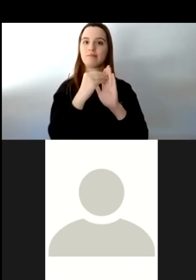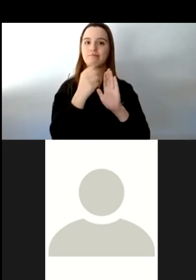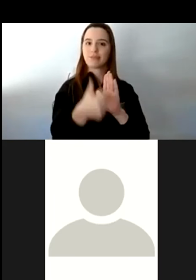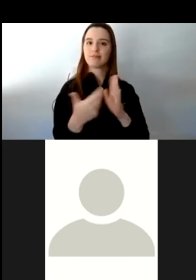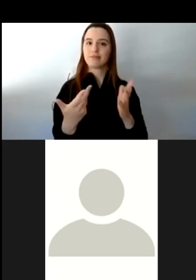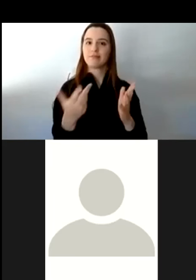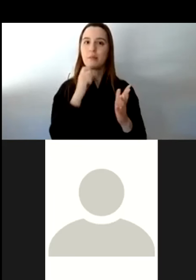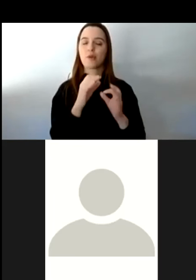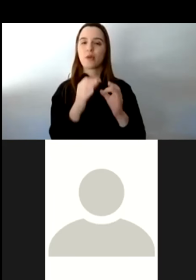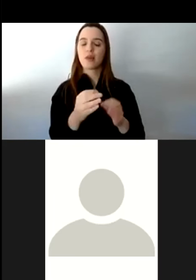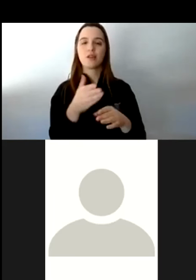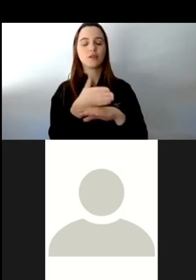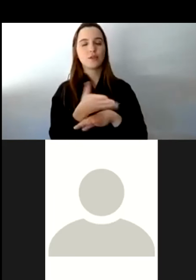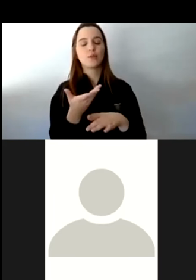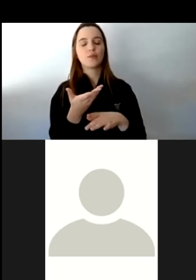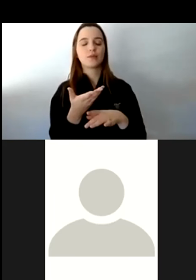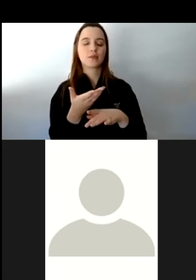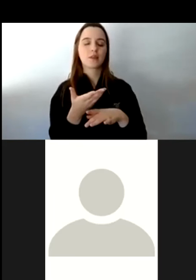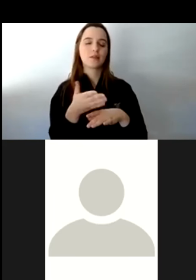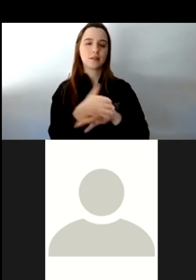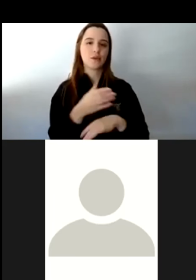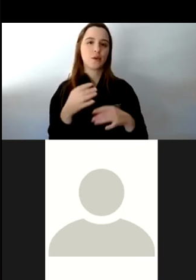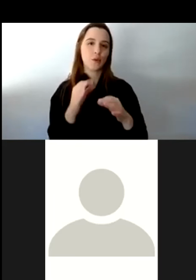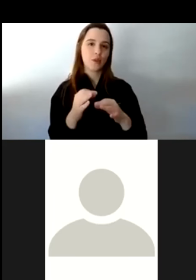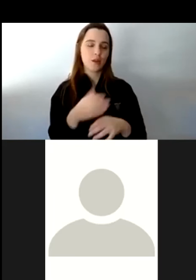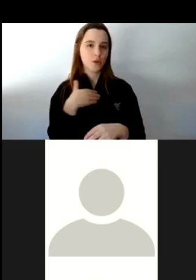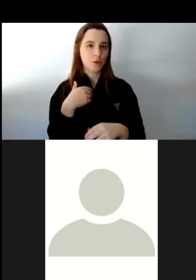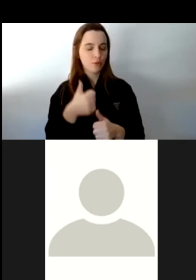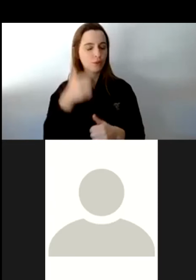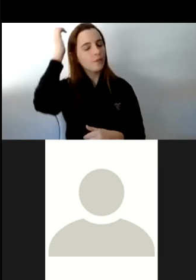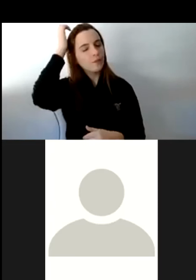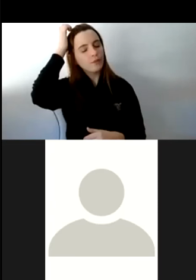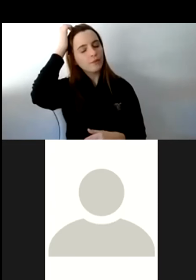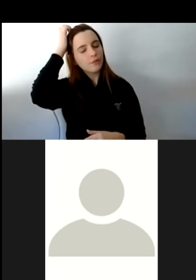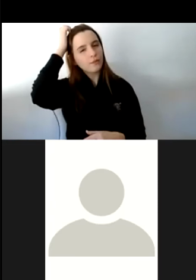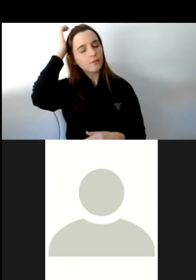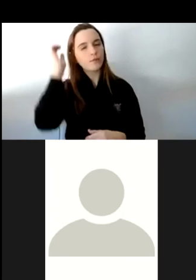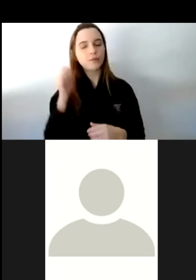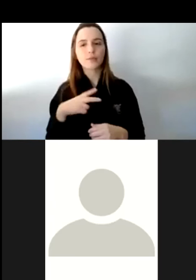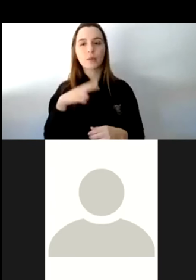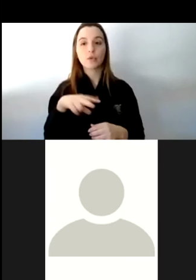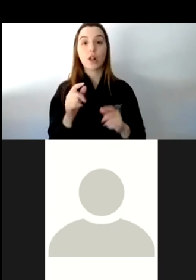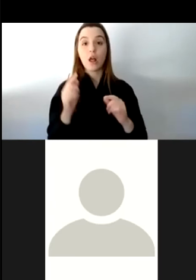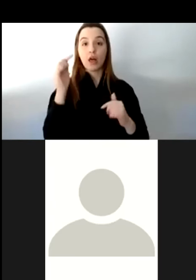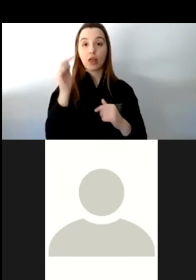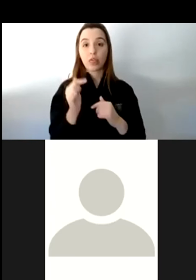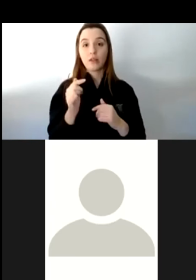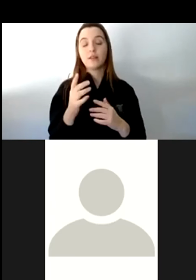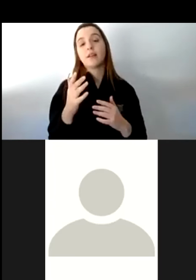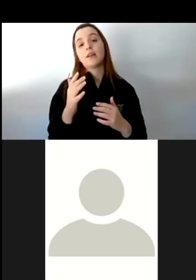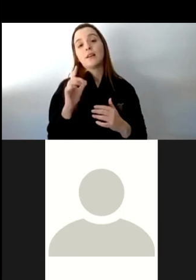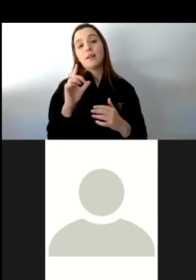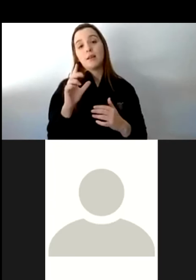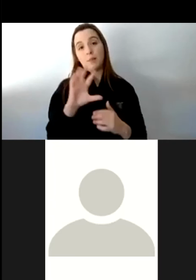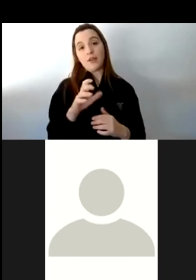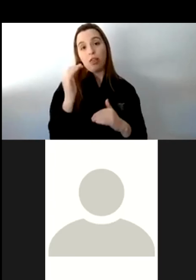Por um lado também, a reduzida dimensão territorial de Portugal e a crescente concorrência externa aconselha a concentração